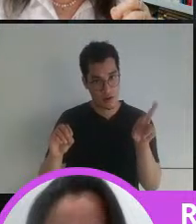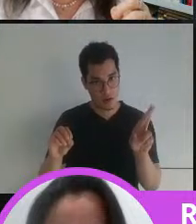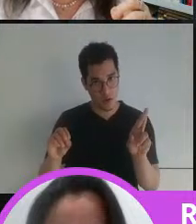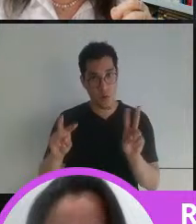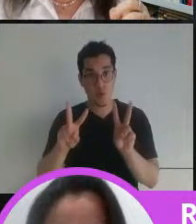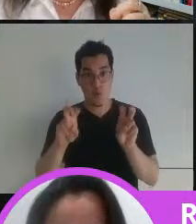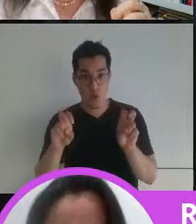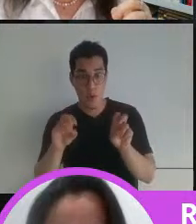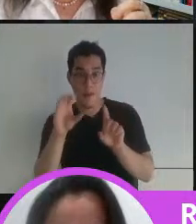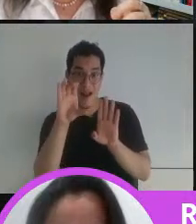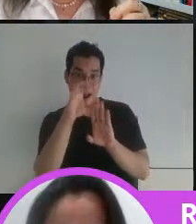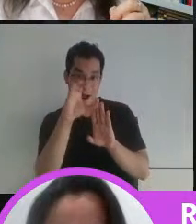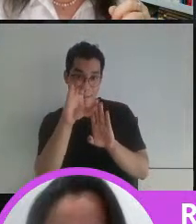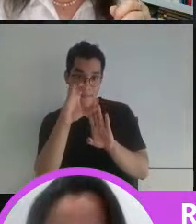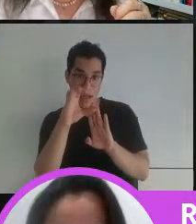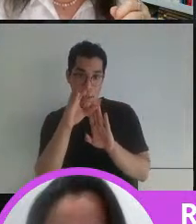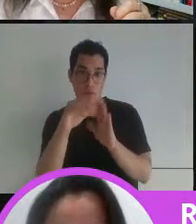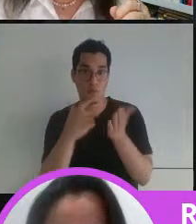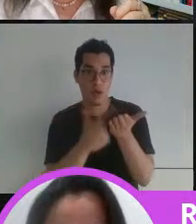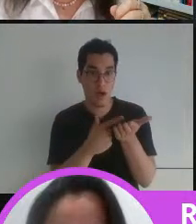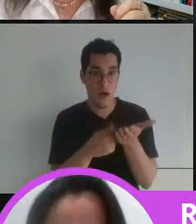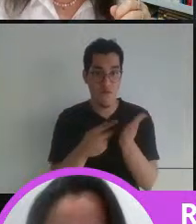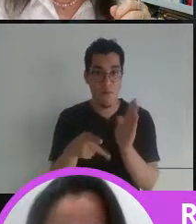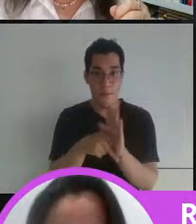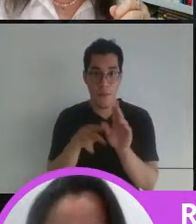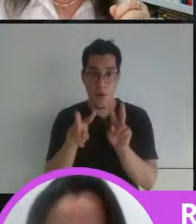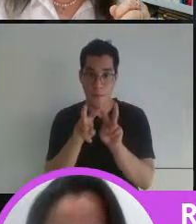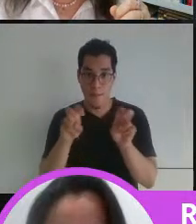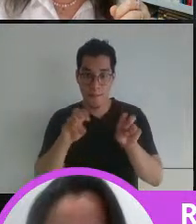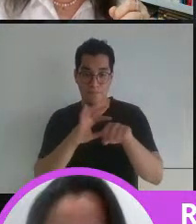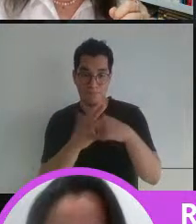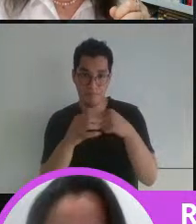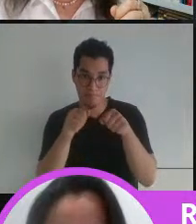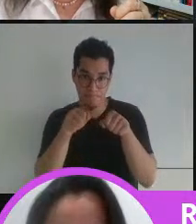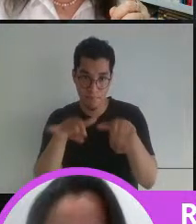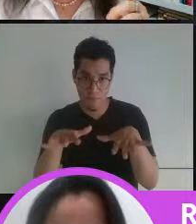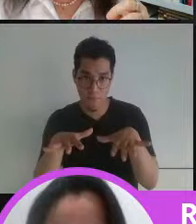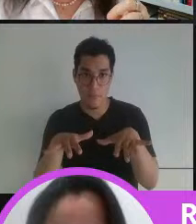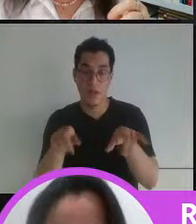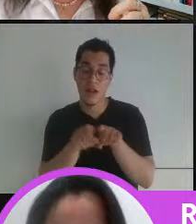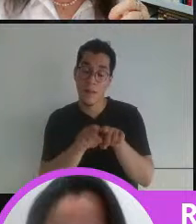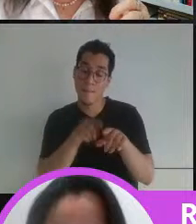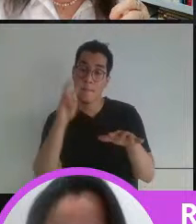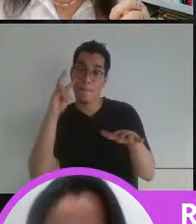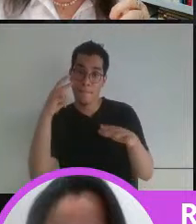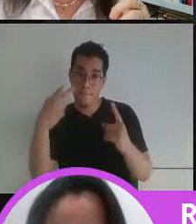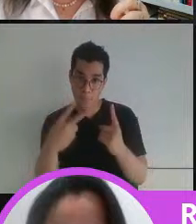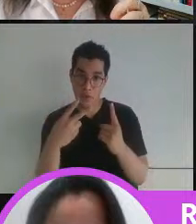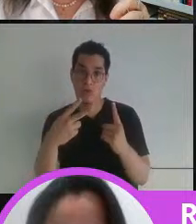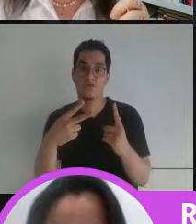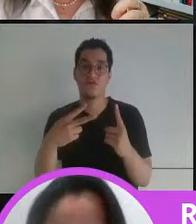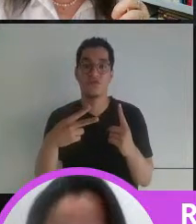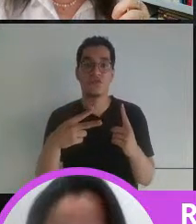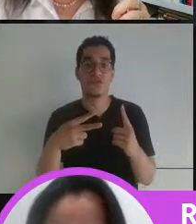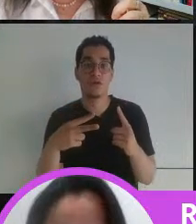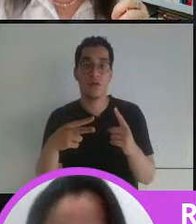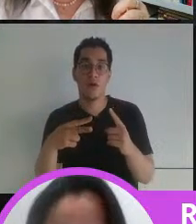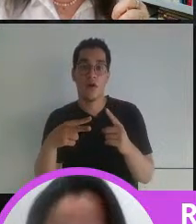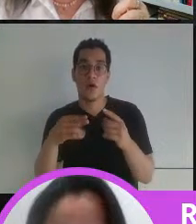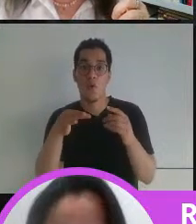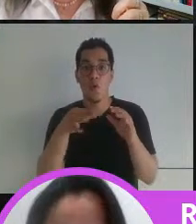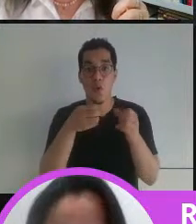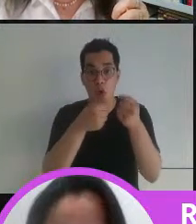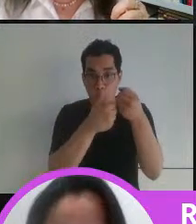pandemia, assim como o PDV de locutores enunciadores primeiro, de comentários produzidos online enquanto